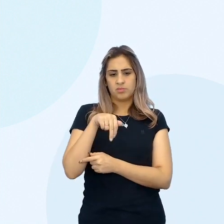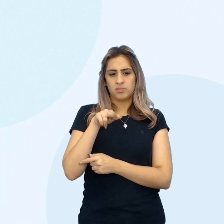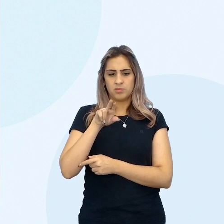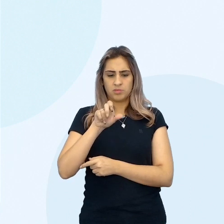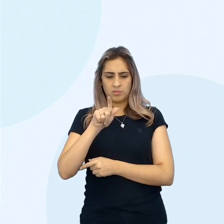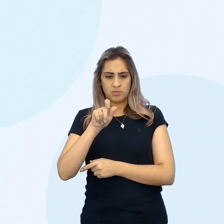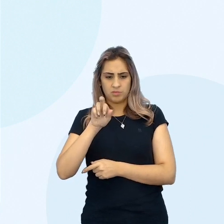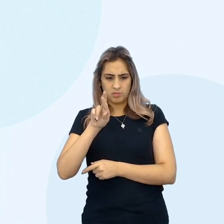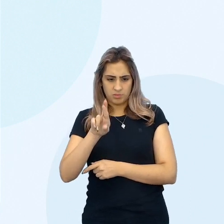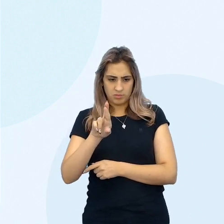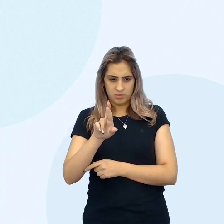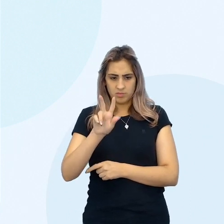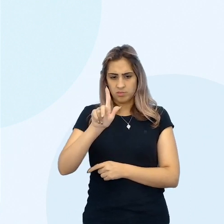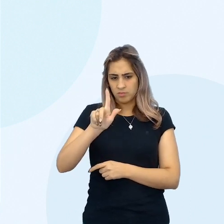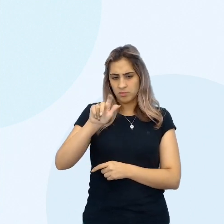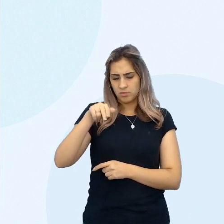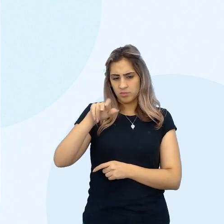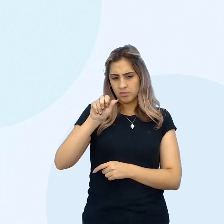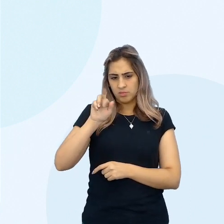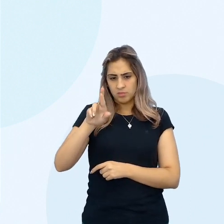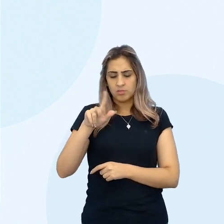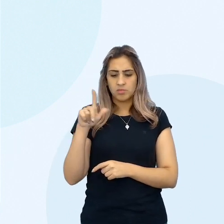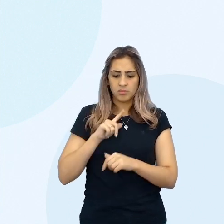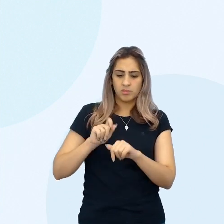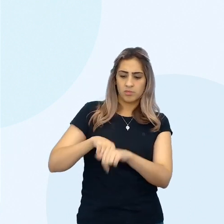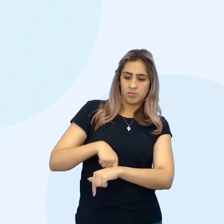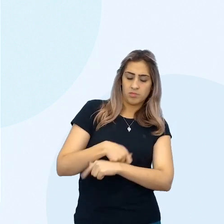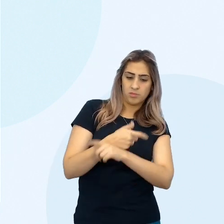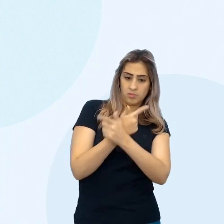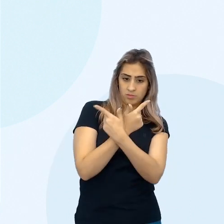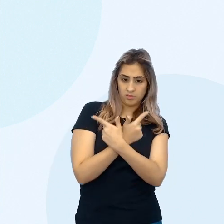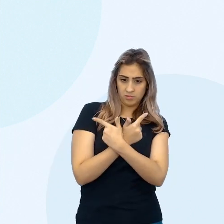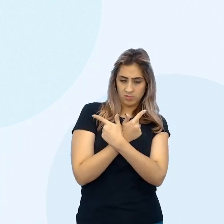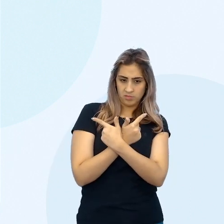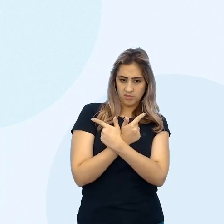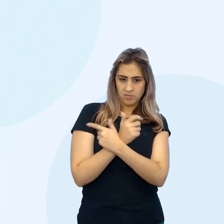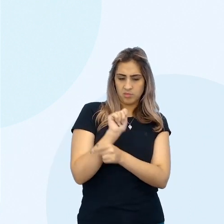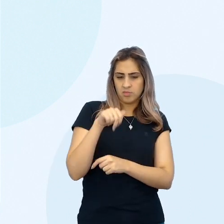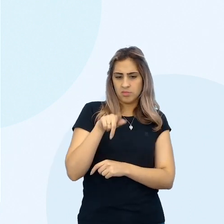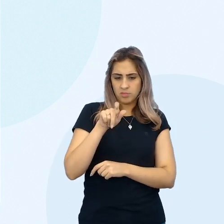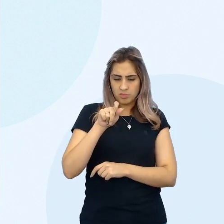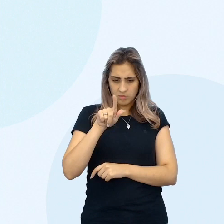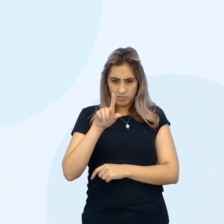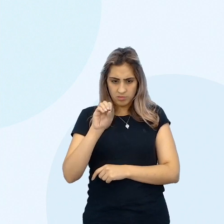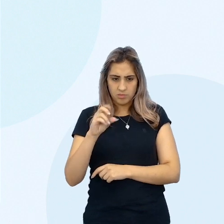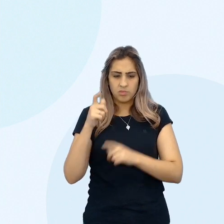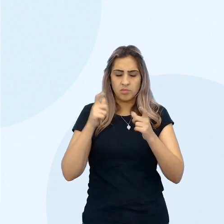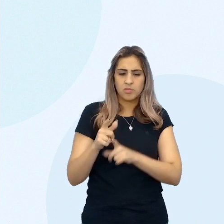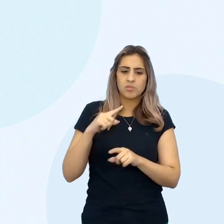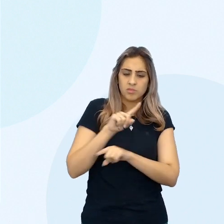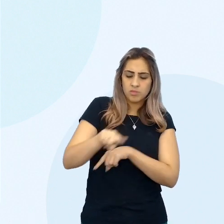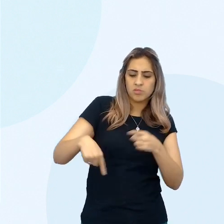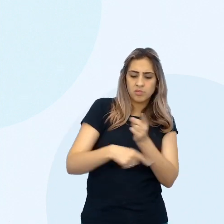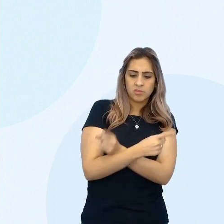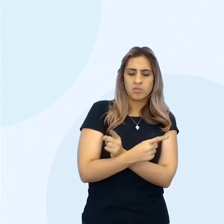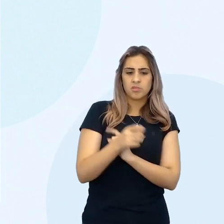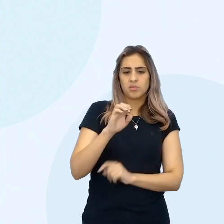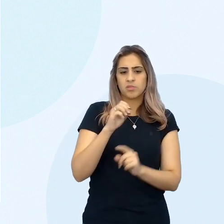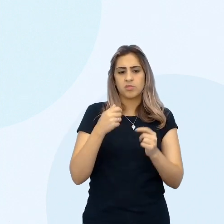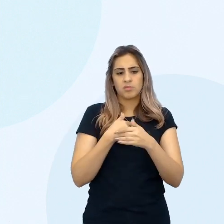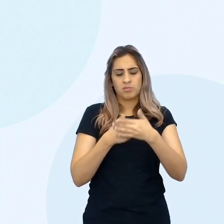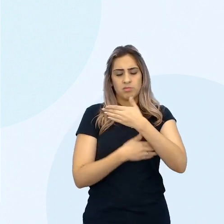é o nosso... Coeficiente linear. Um tem a ver com a inclinação, certo? Com um ângulo. Certo. E o outro tem a ver por onde ele cruza lá o nosso eixo